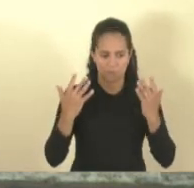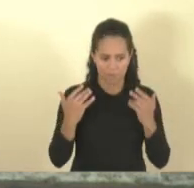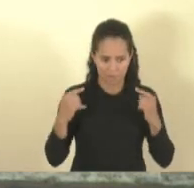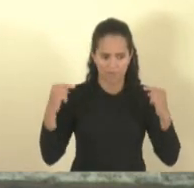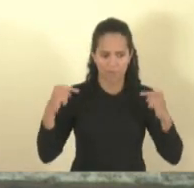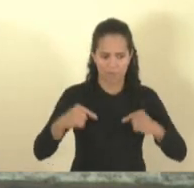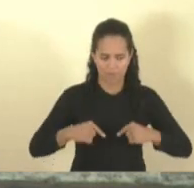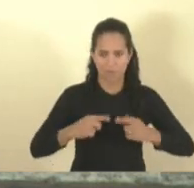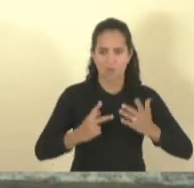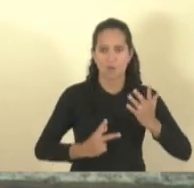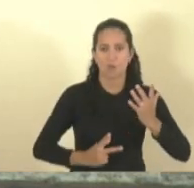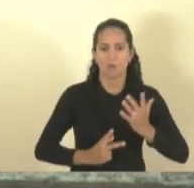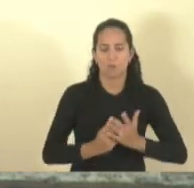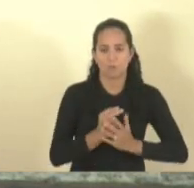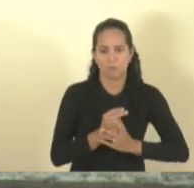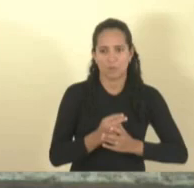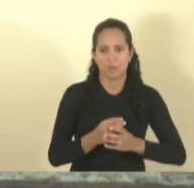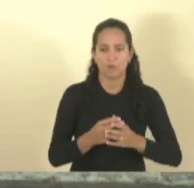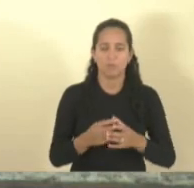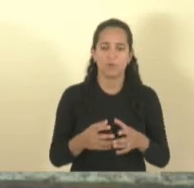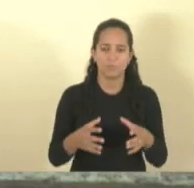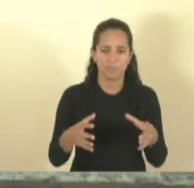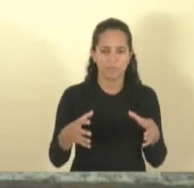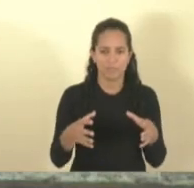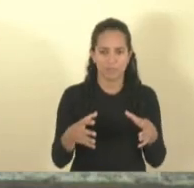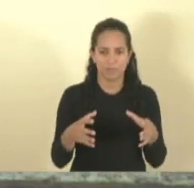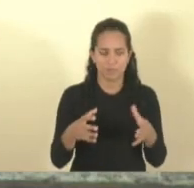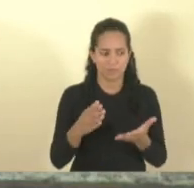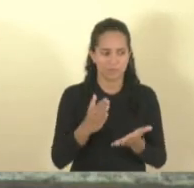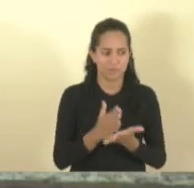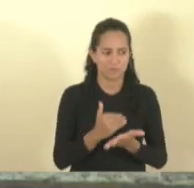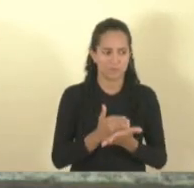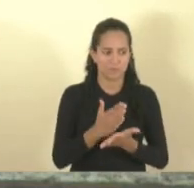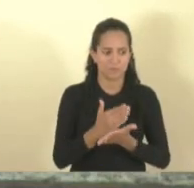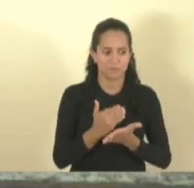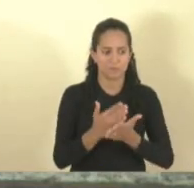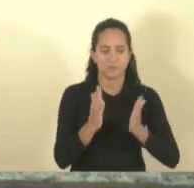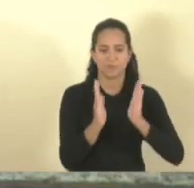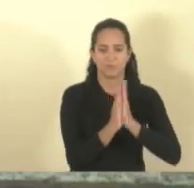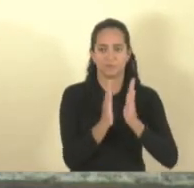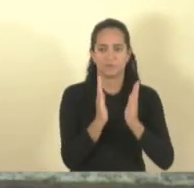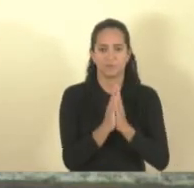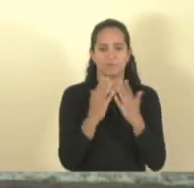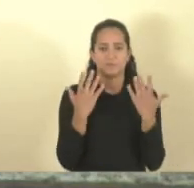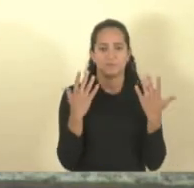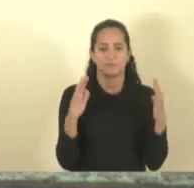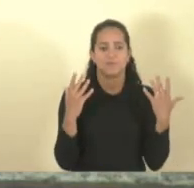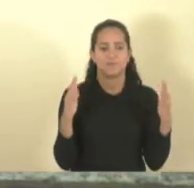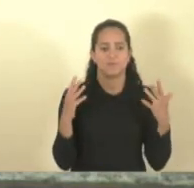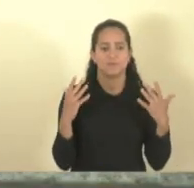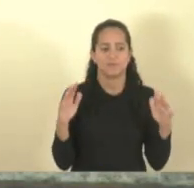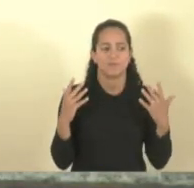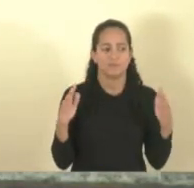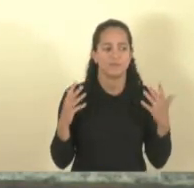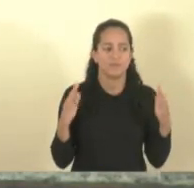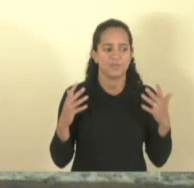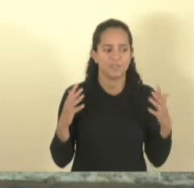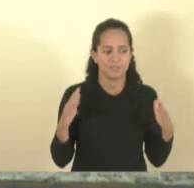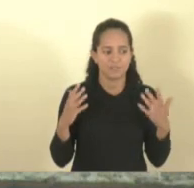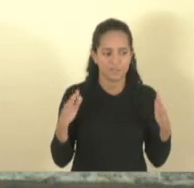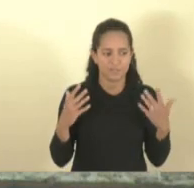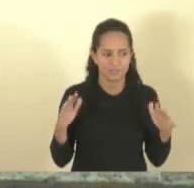parabéns. Os parabéns para essa categoria diferenciada, categoria de Estado, que realmente tem sido